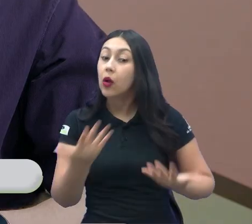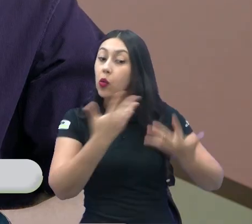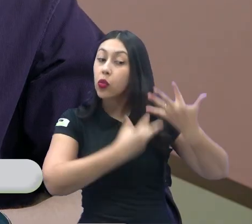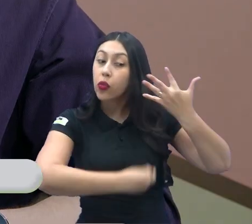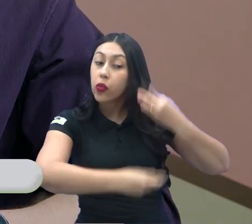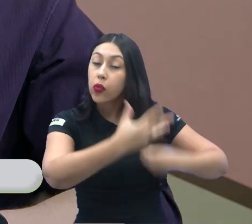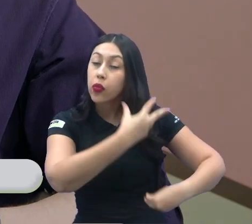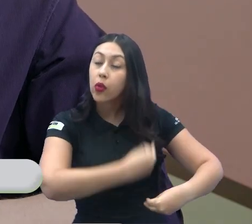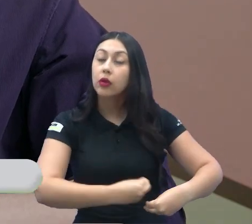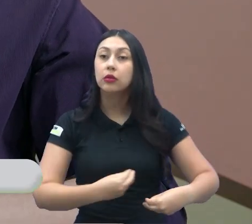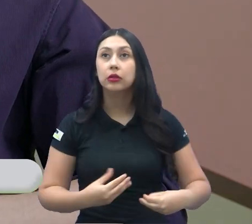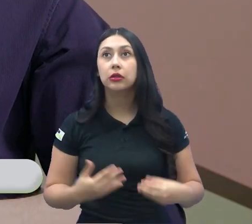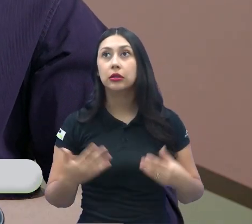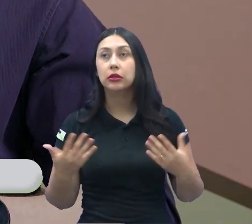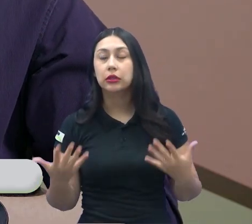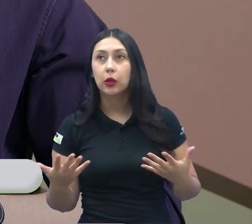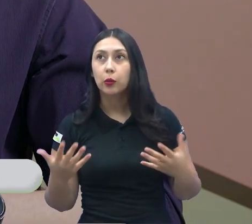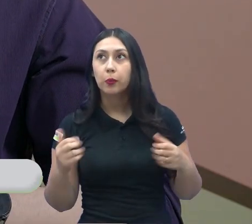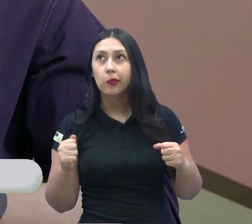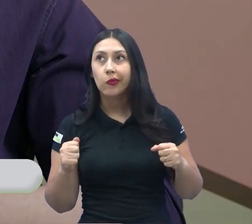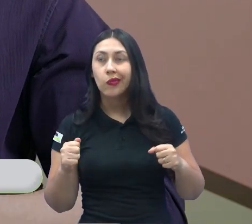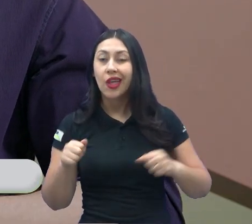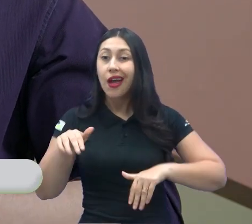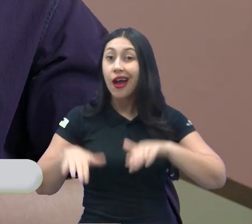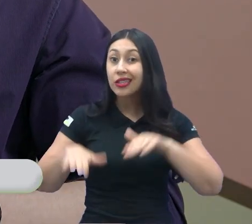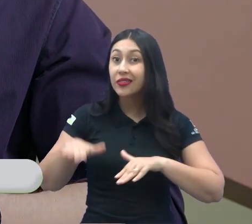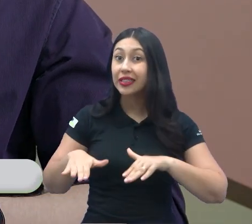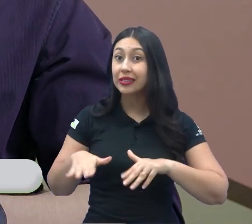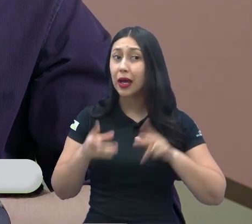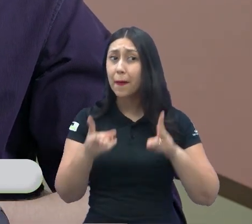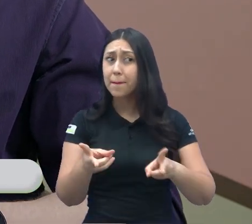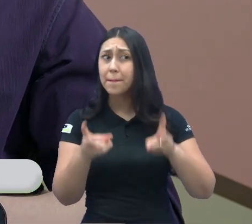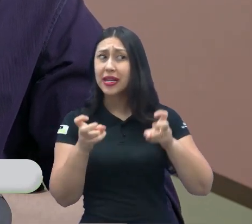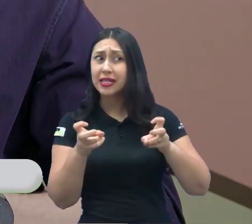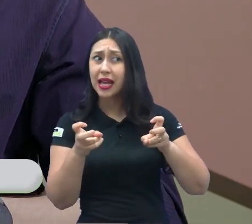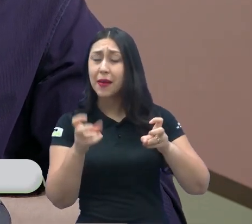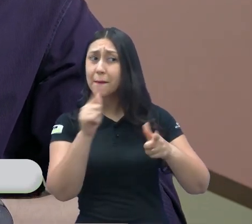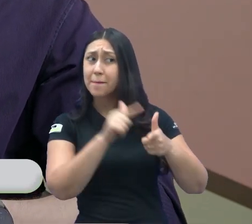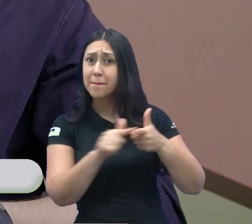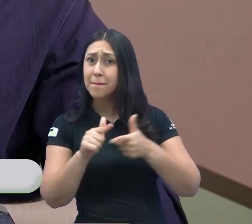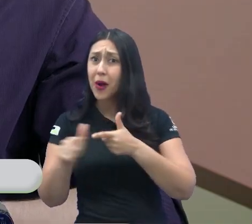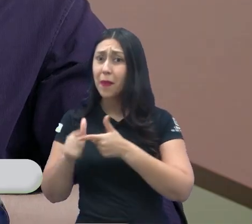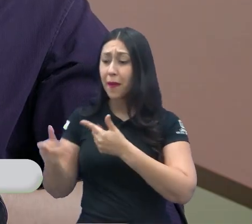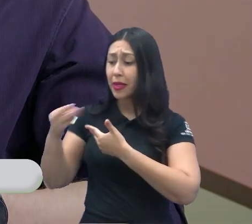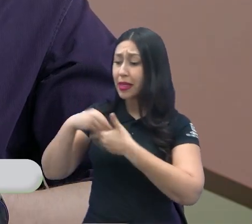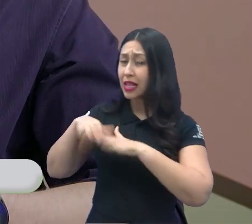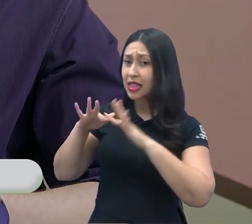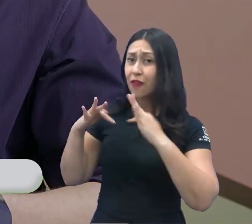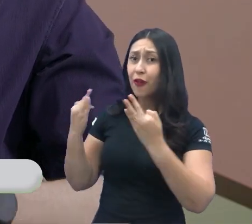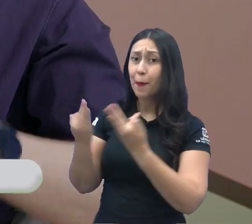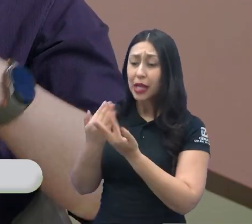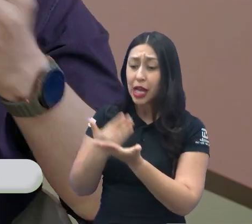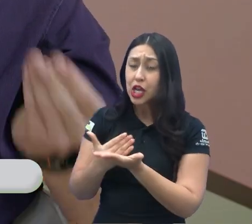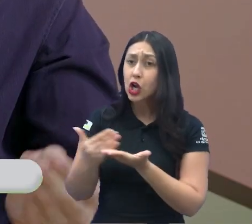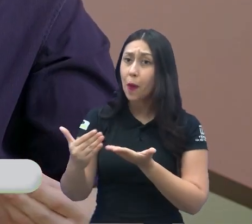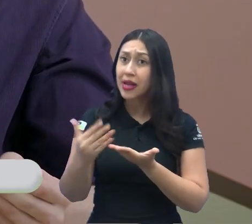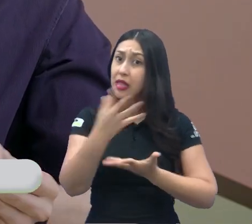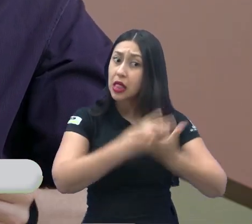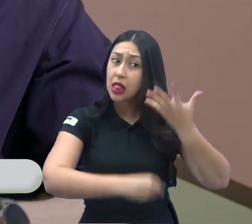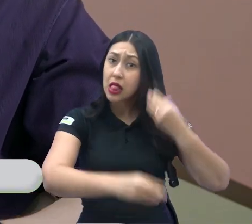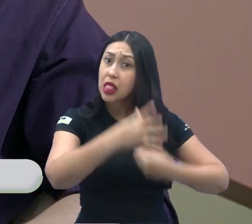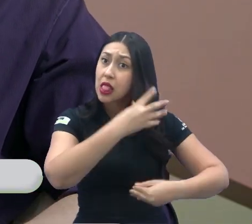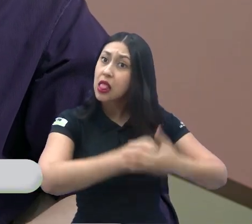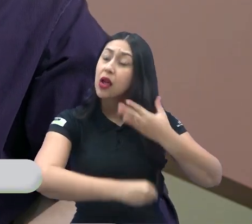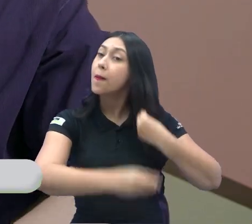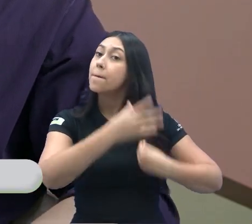vezes briga no relacionamento, um término ali, a criança pode desenvolver um outro tipo de alopécia, que não tem a ver com a calvície, que é,